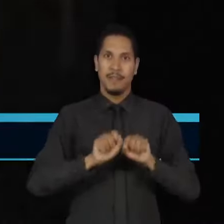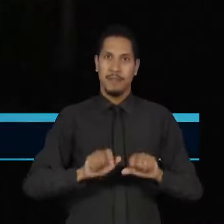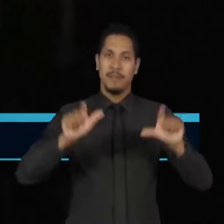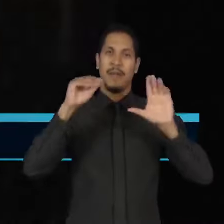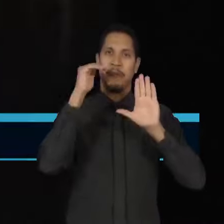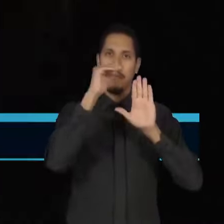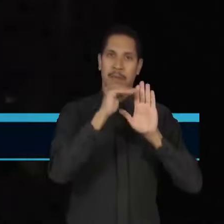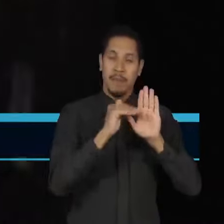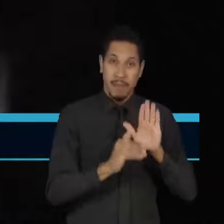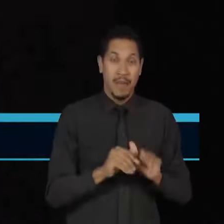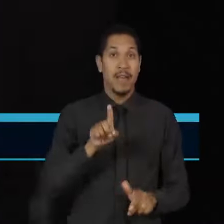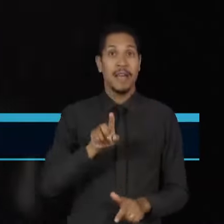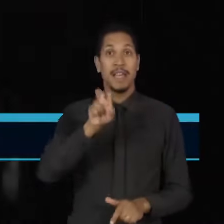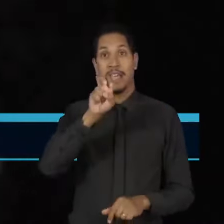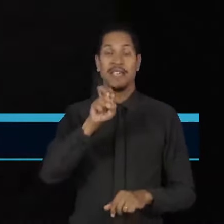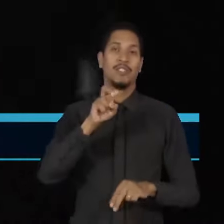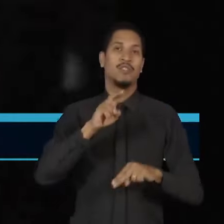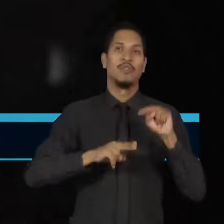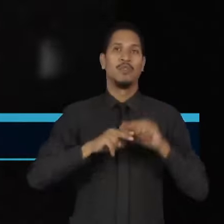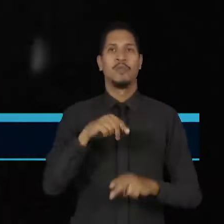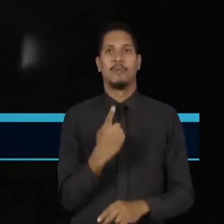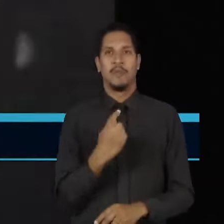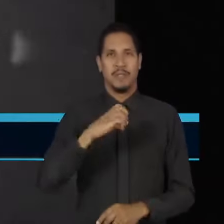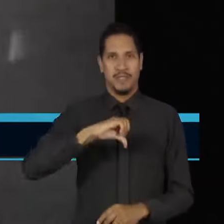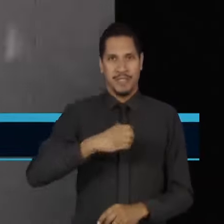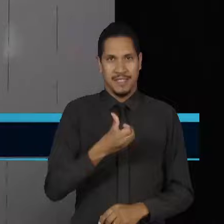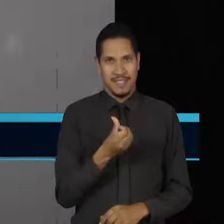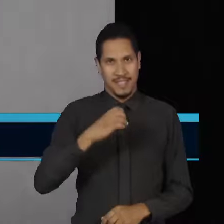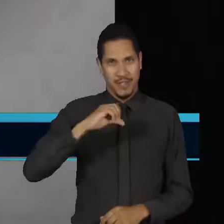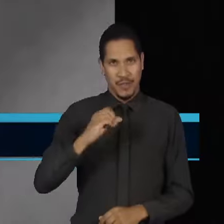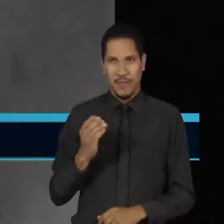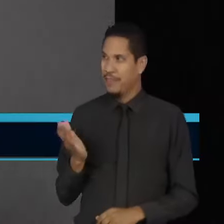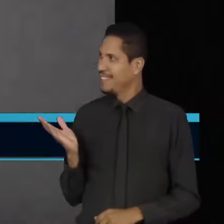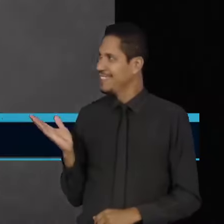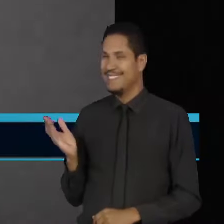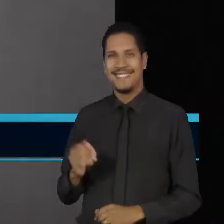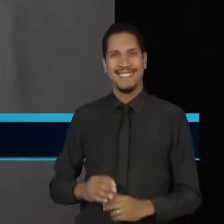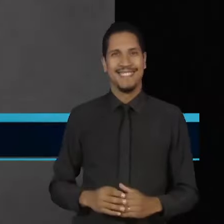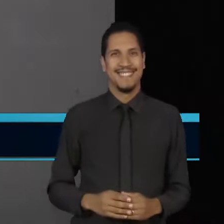Era 15 de junho de 1969.